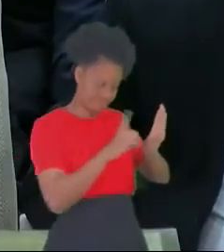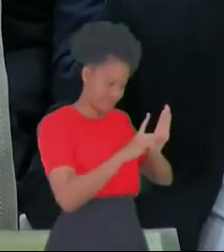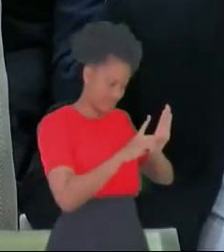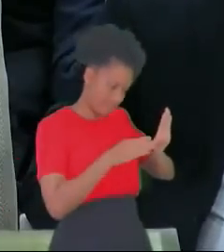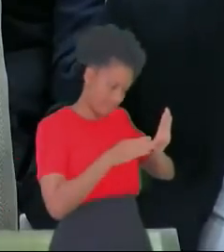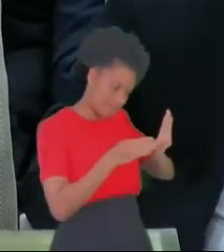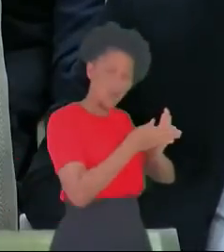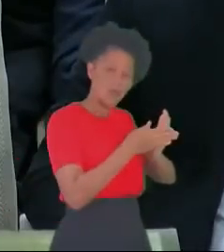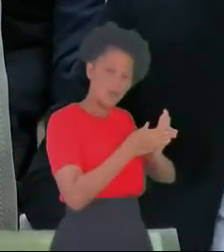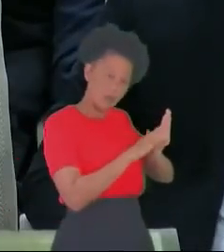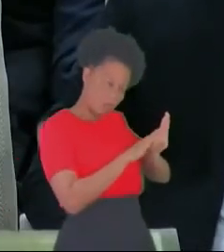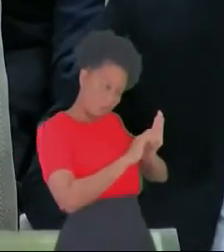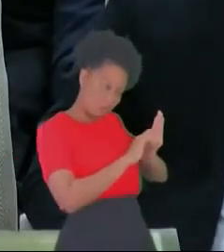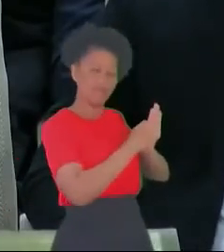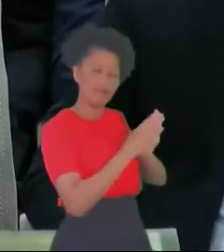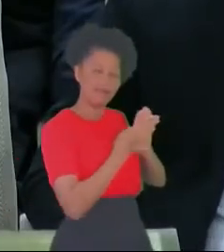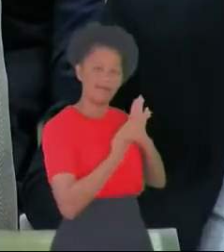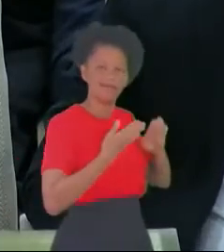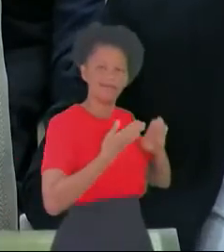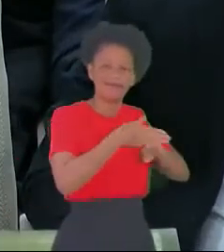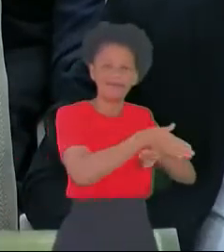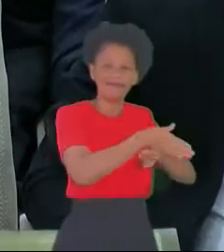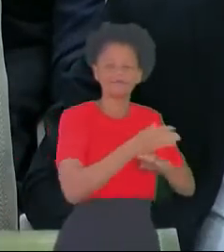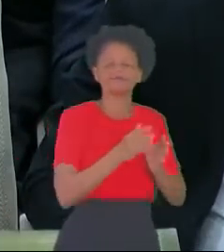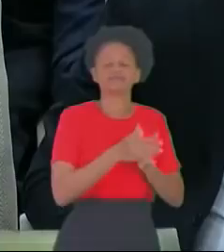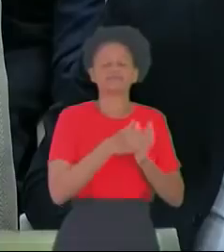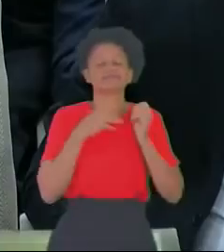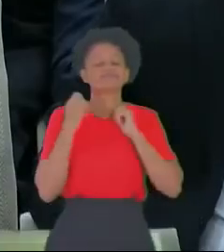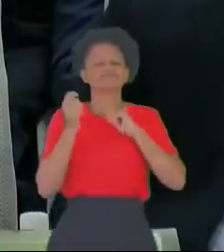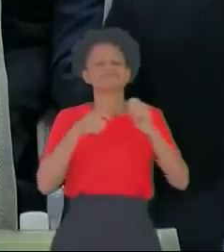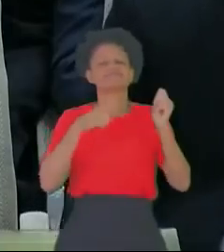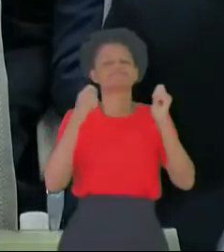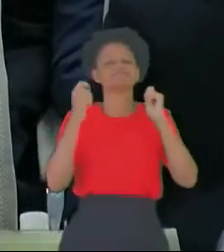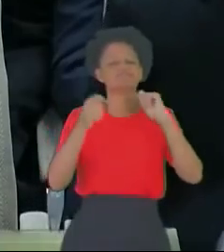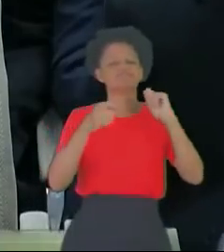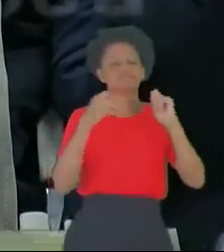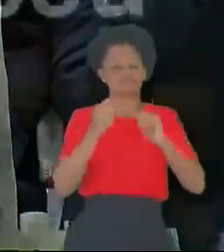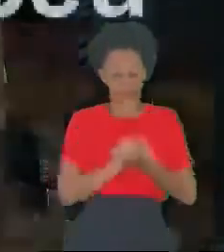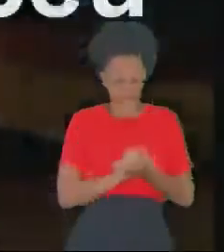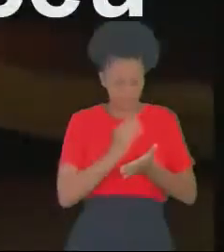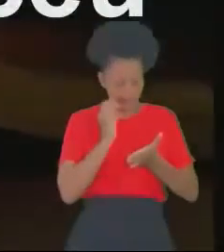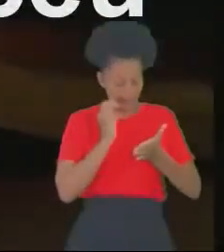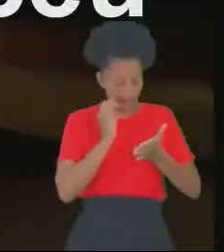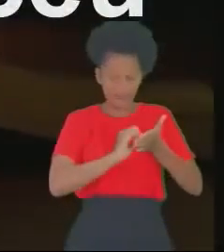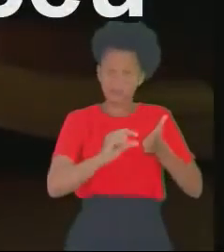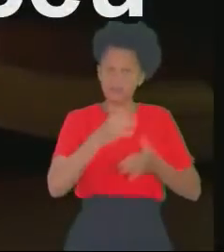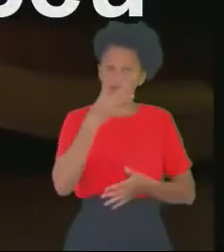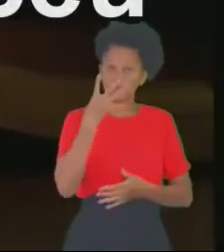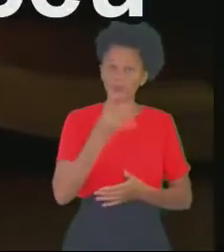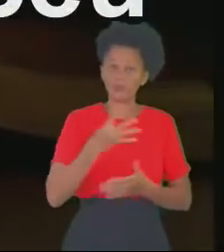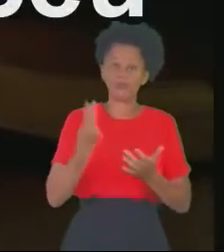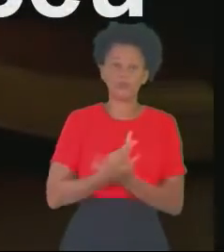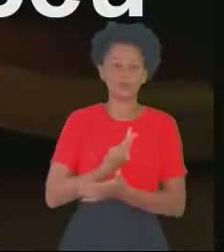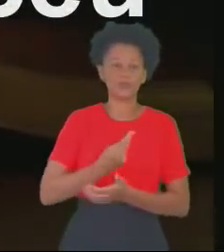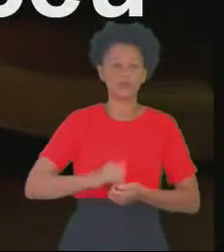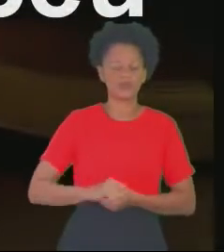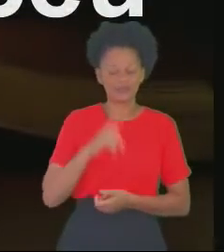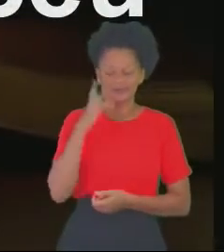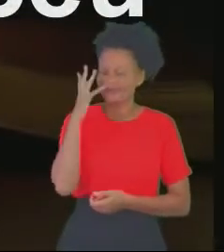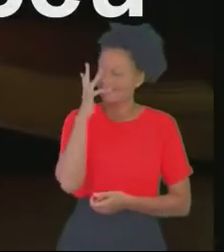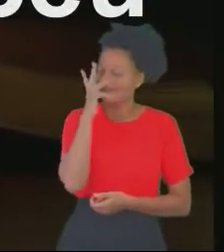Sabe por quê? Para encerrar. Aleluia. Versículo 4, olha aí, o que foi que aconteceu? Veja que coisa linda, irmão.